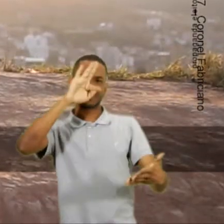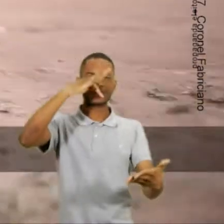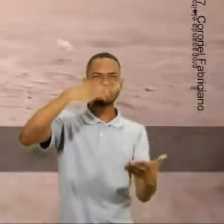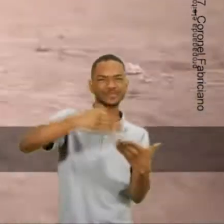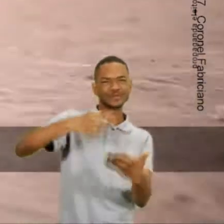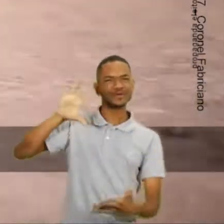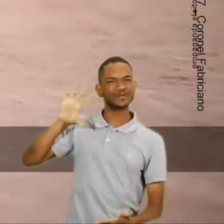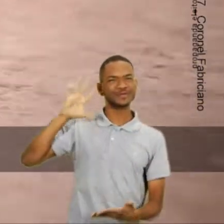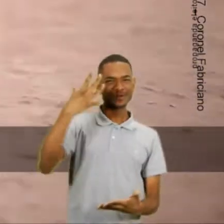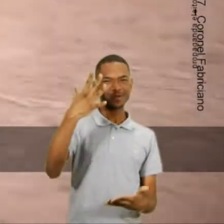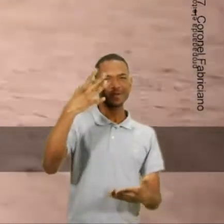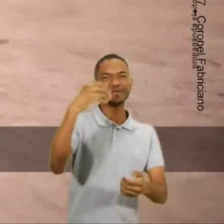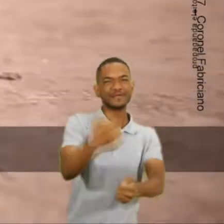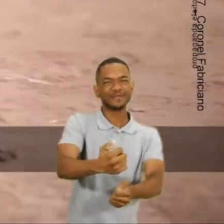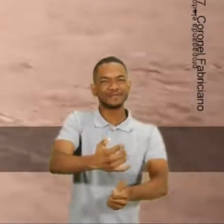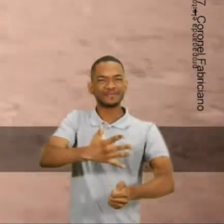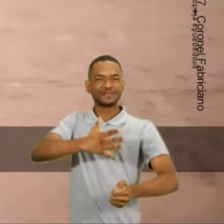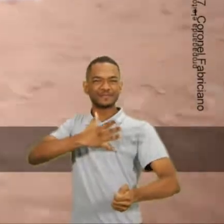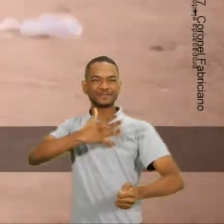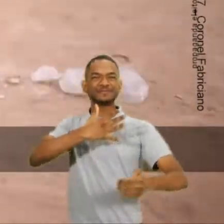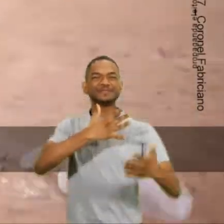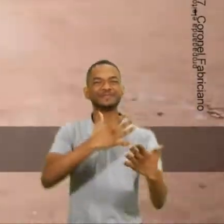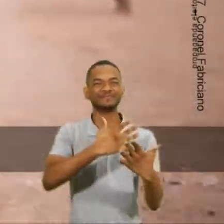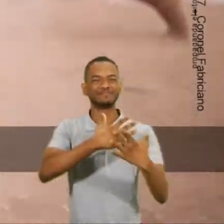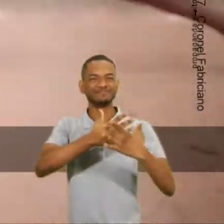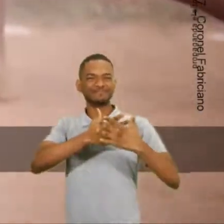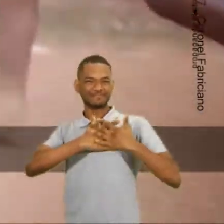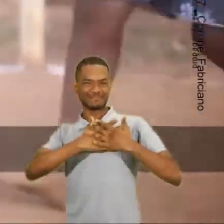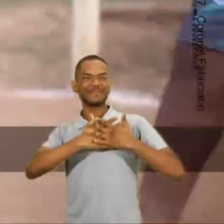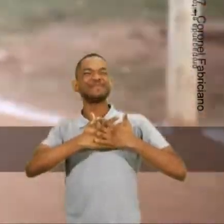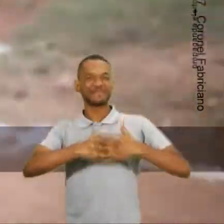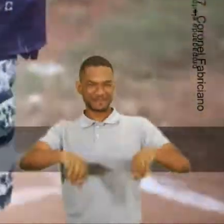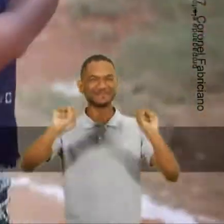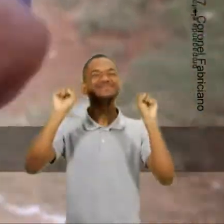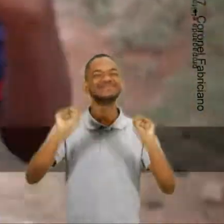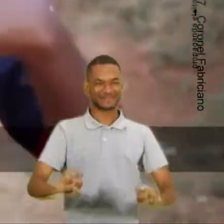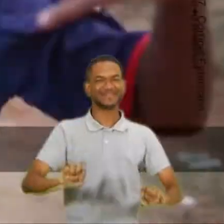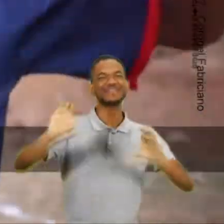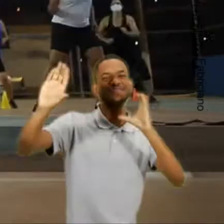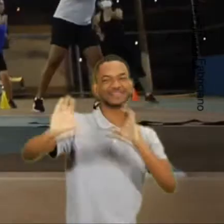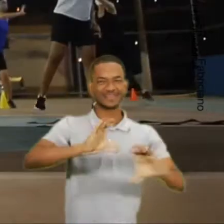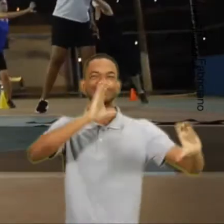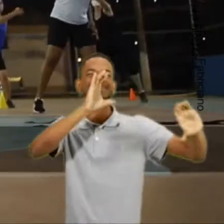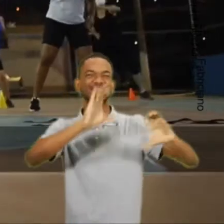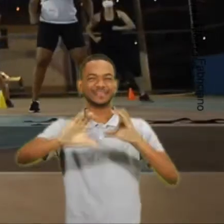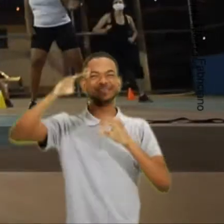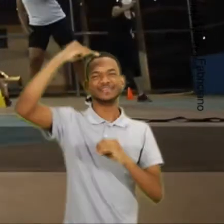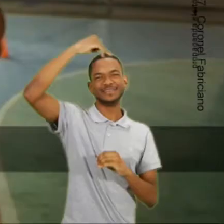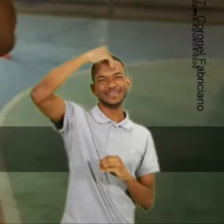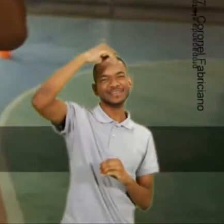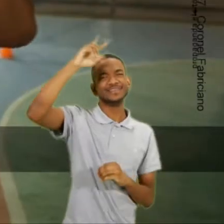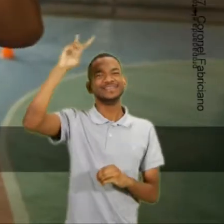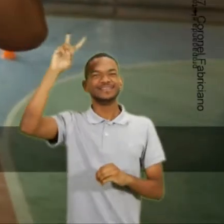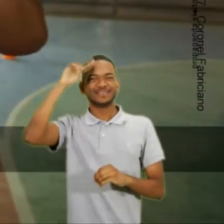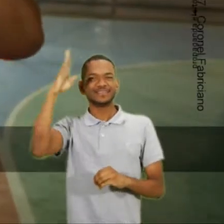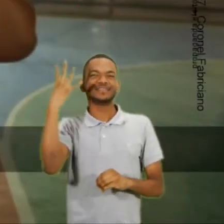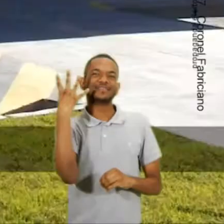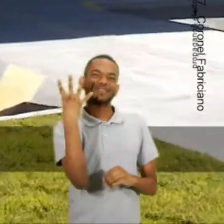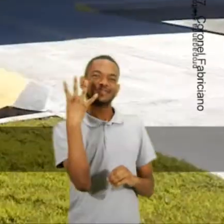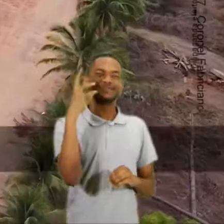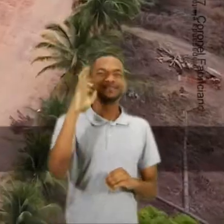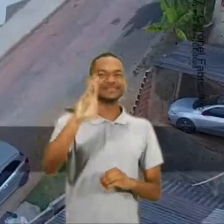quer prosperar. Bote fé que é a solução. Bate no peito com emoção. Pode cantar Doutor